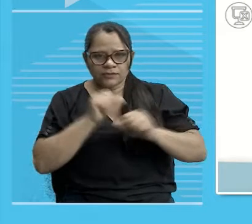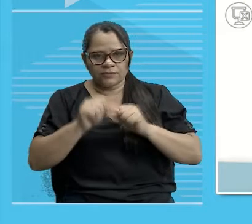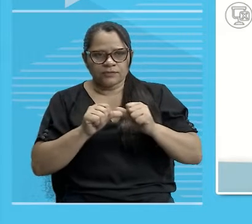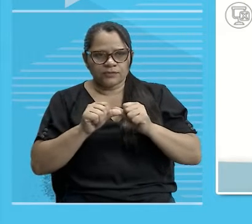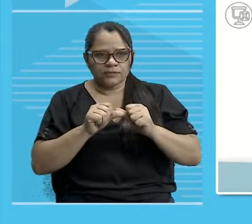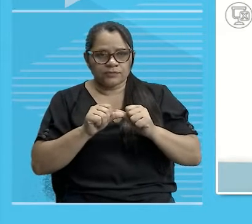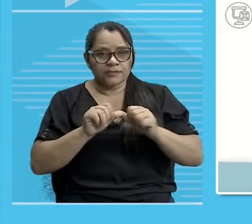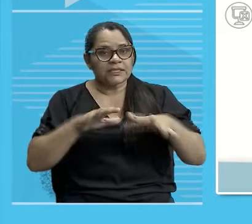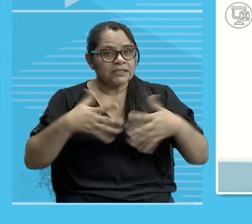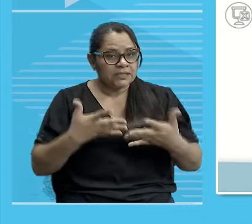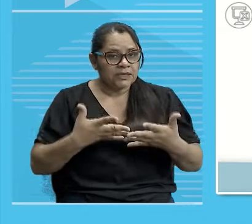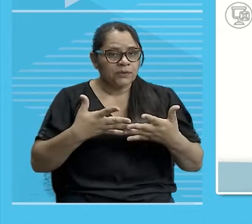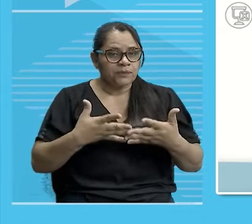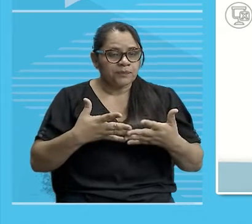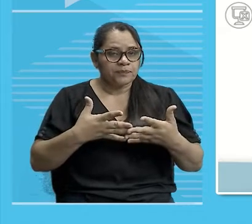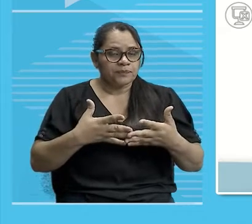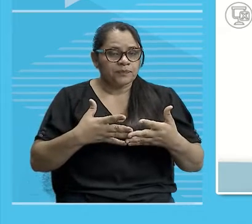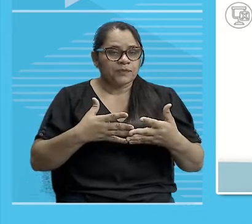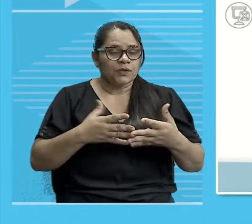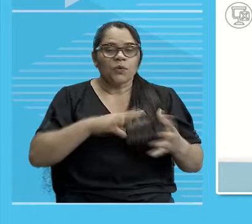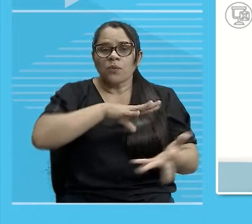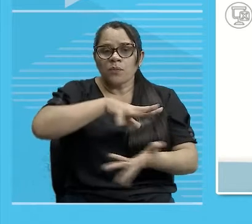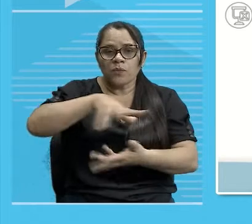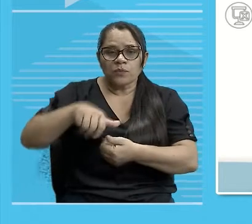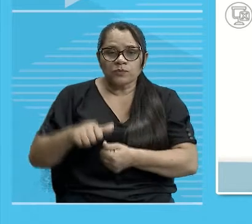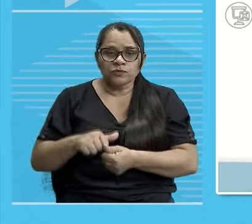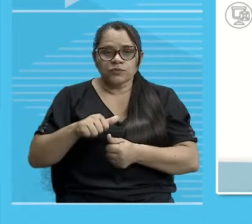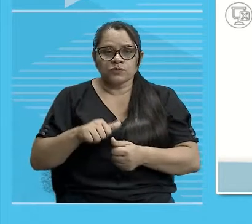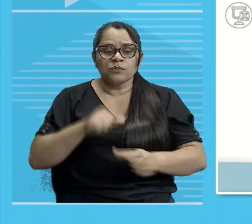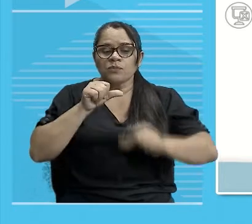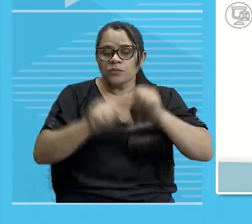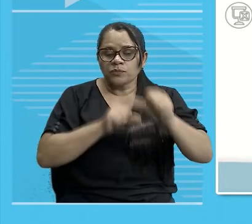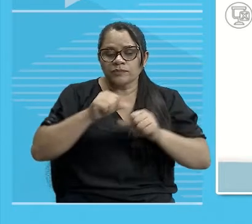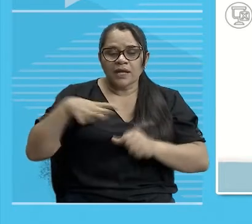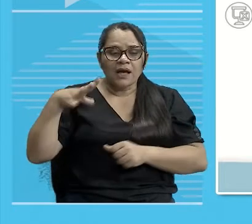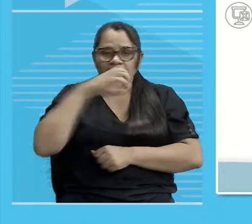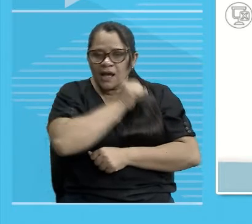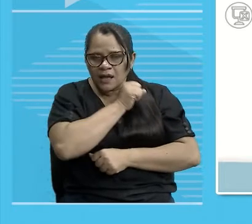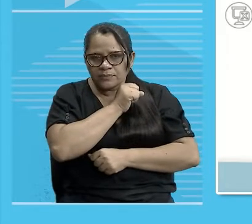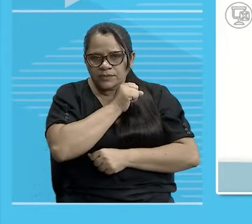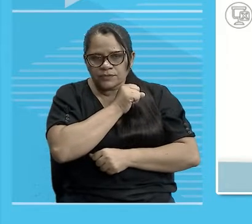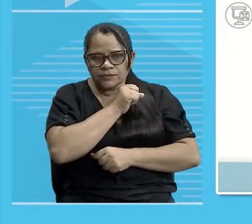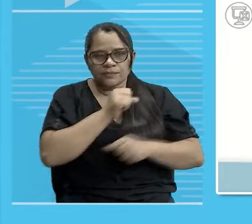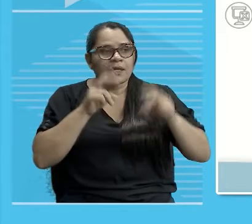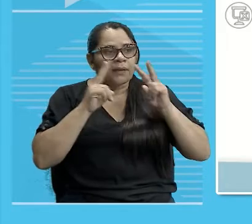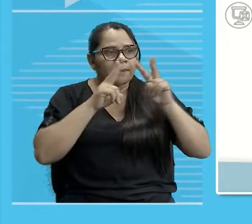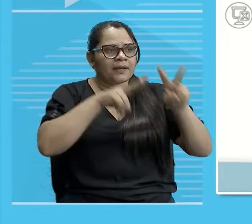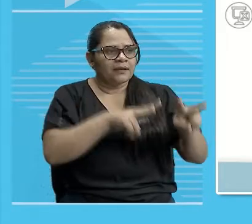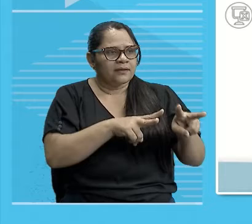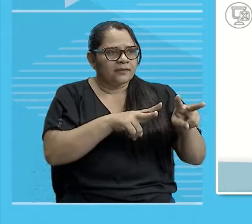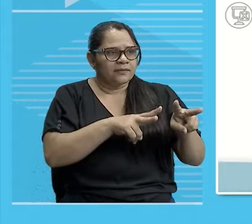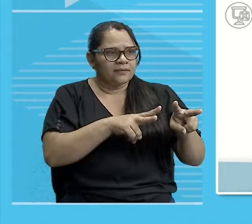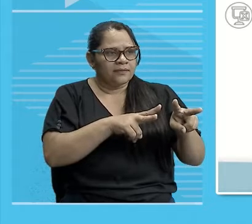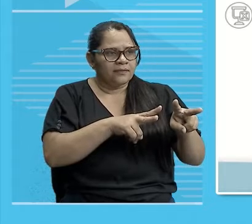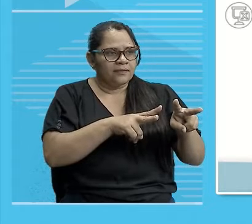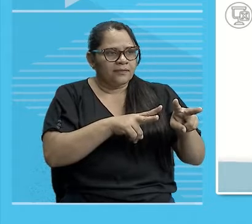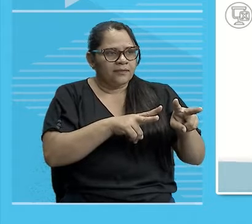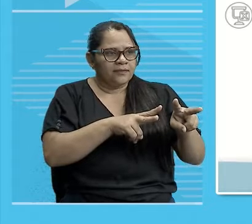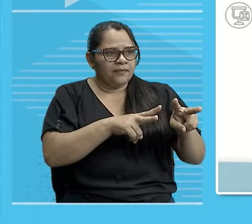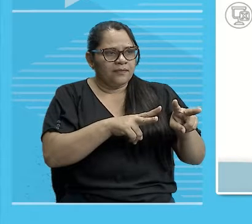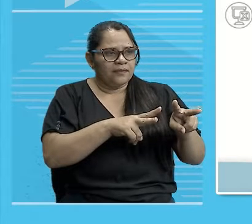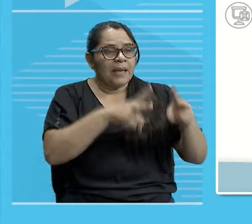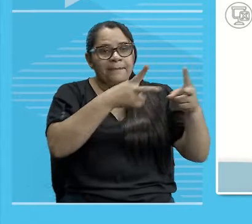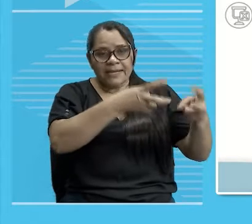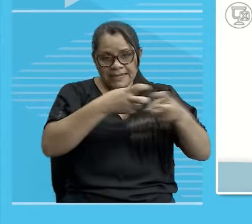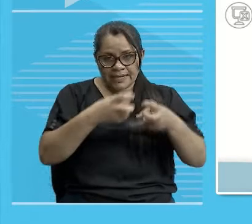e ele muda numa velocidade que você nem imagina Mas eu quero mais um detalhe para você ver a mudança que aconteceu no mundo